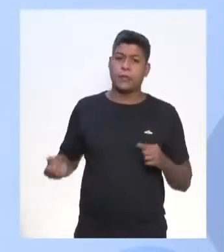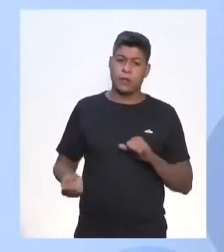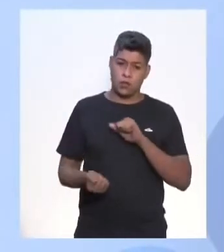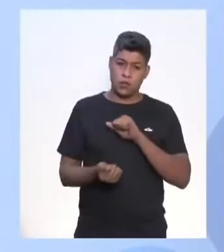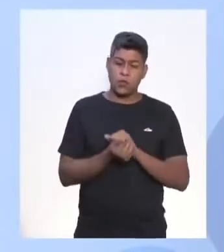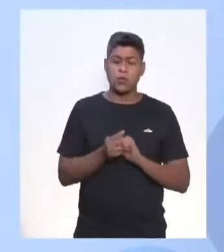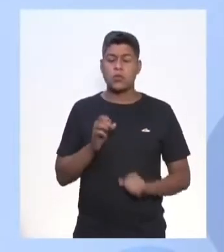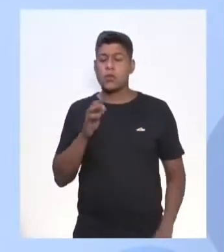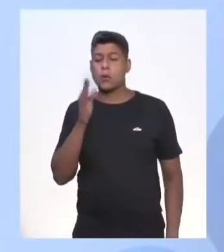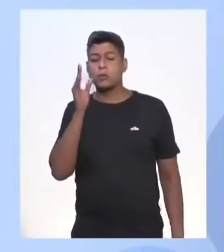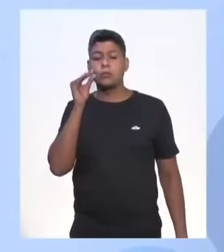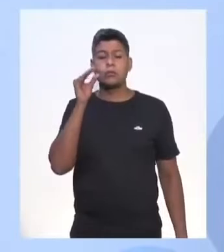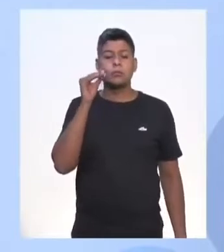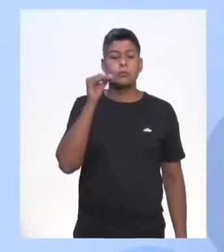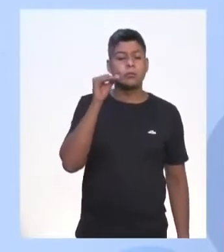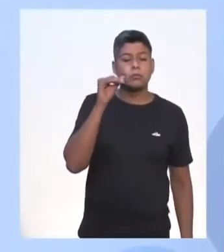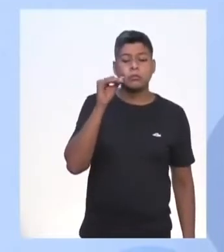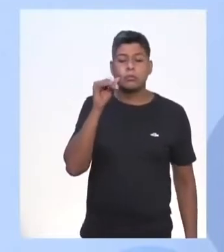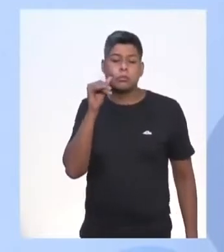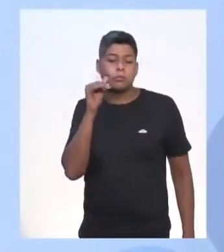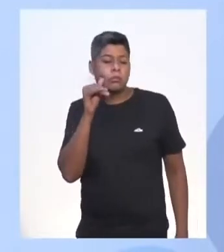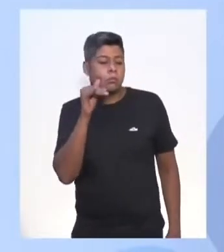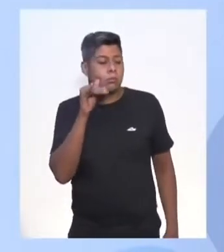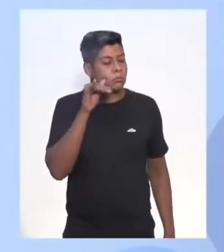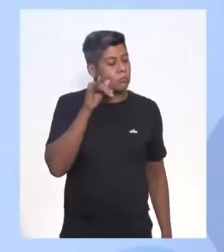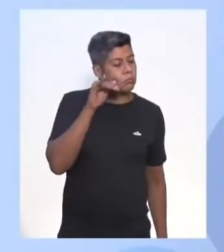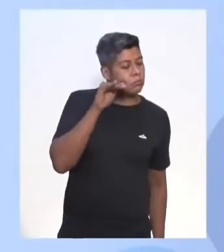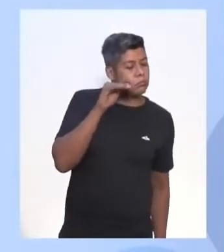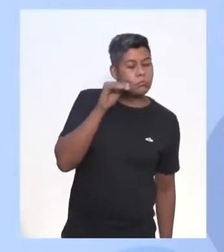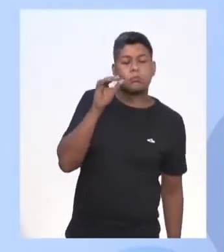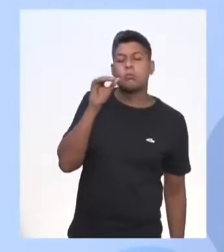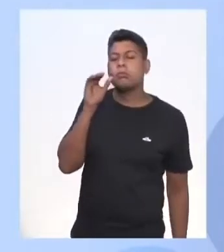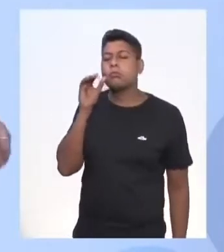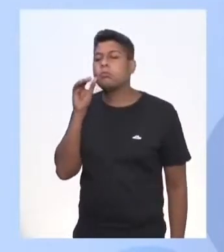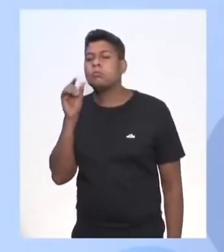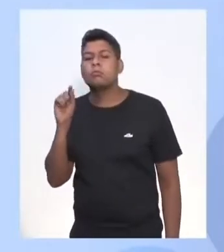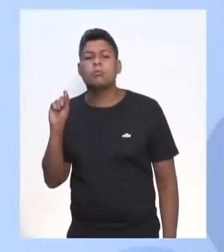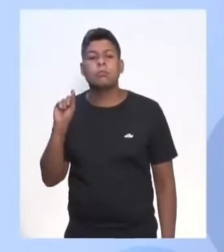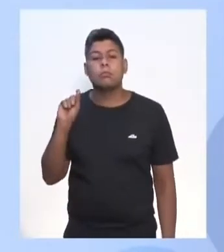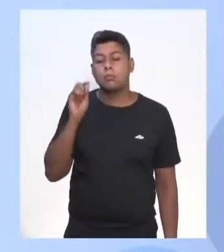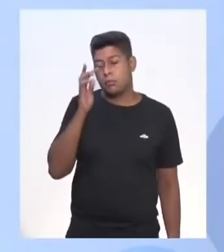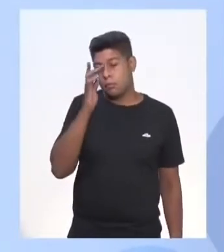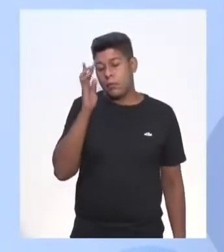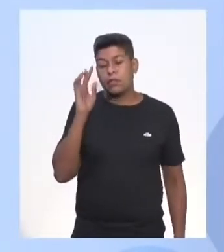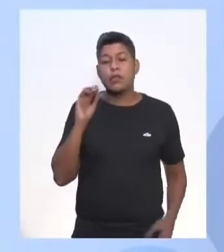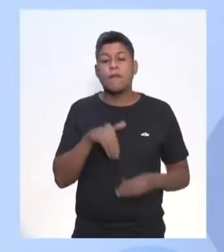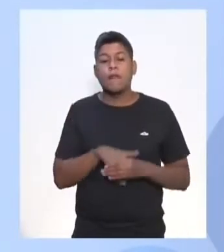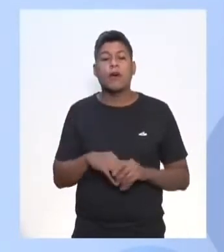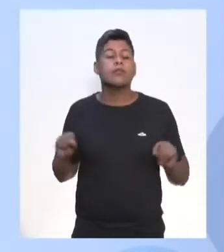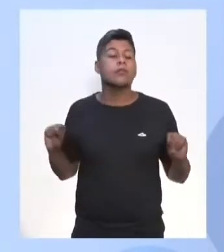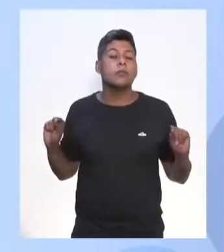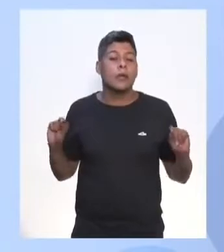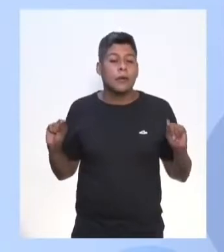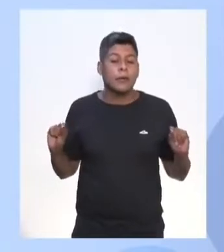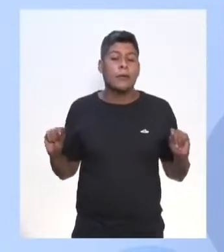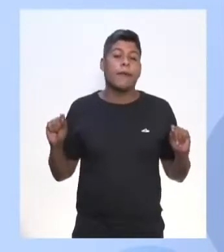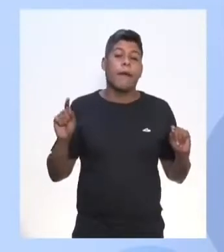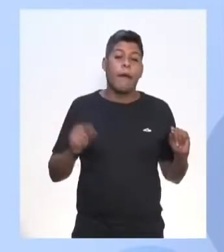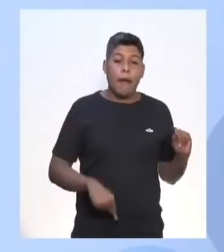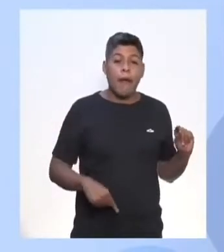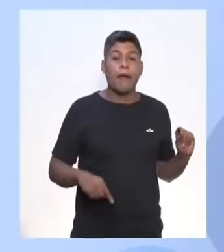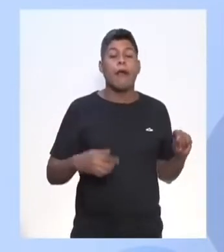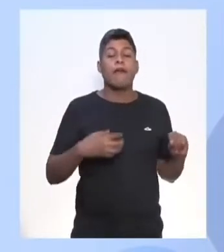ali, só olhando, só olhando ali quem a pessoa iria votar. Então,